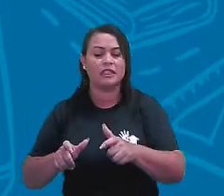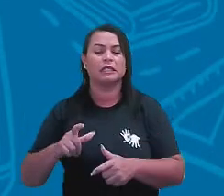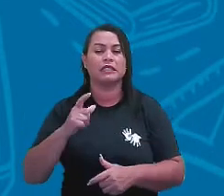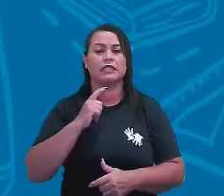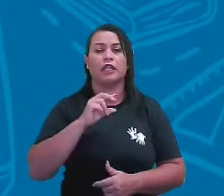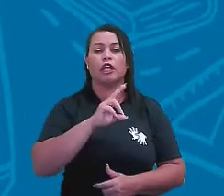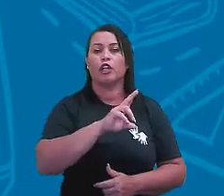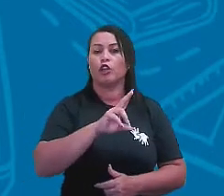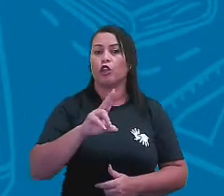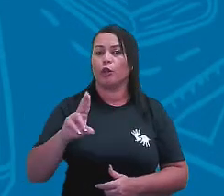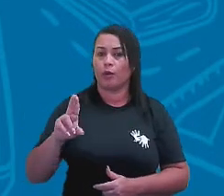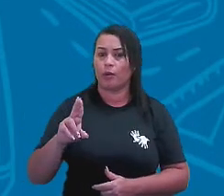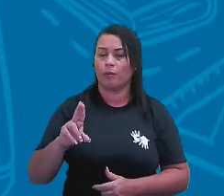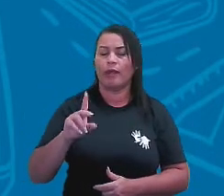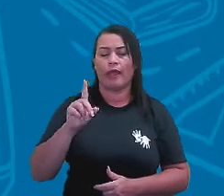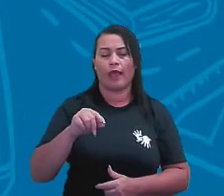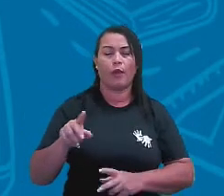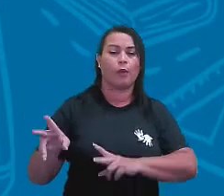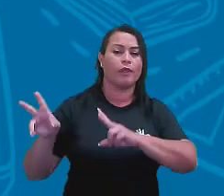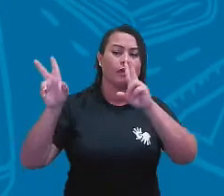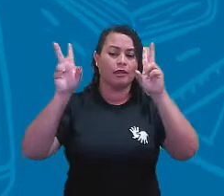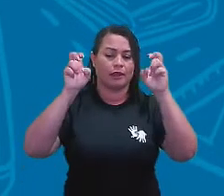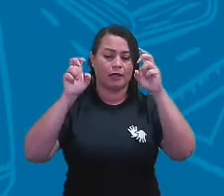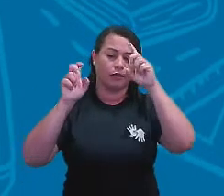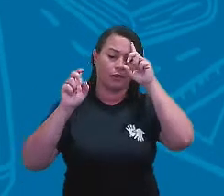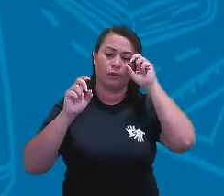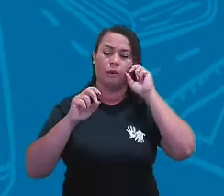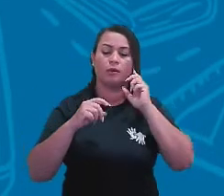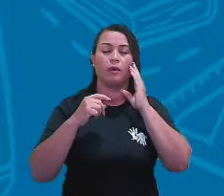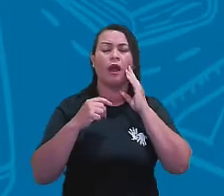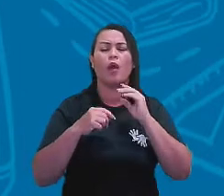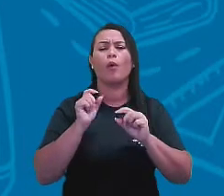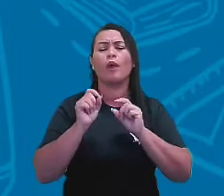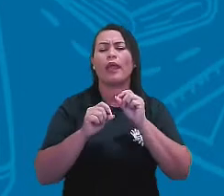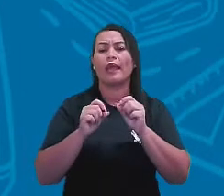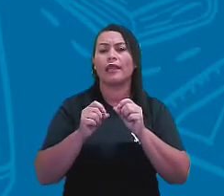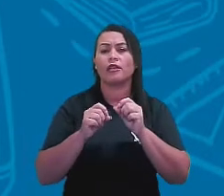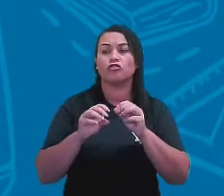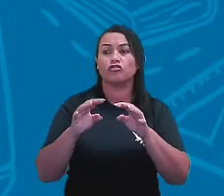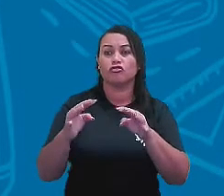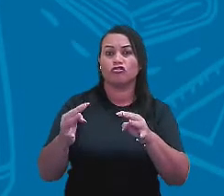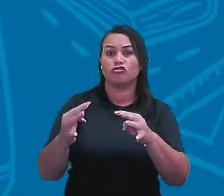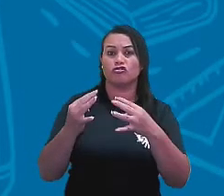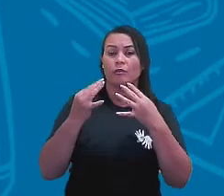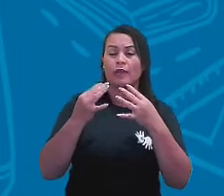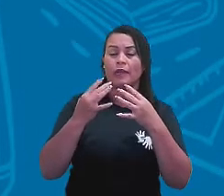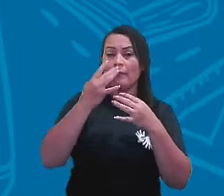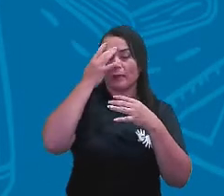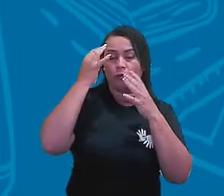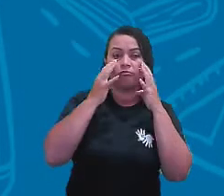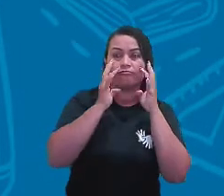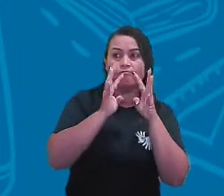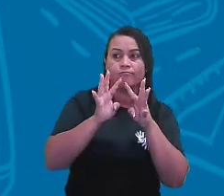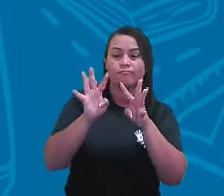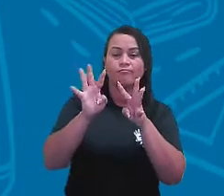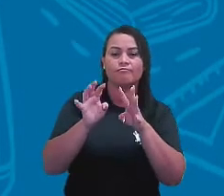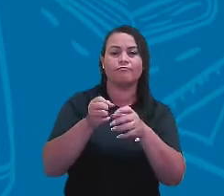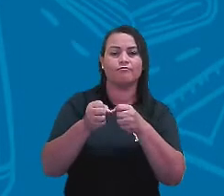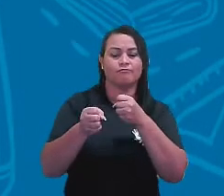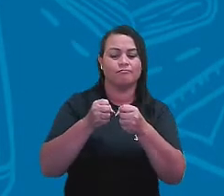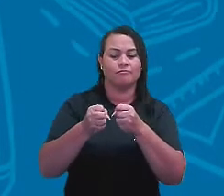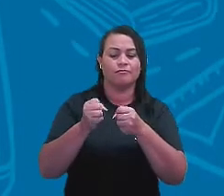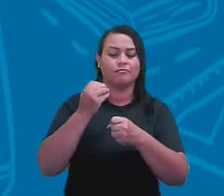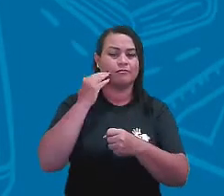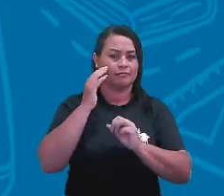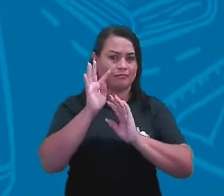destaque, é o título, a chamativa, o que chama atenção para a reportagem, para esse